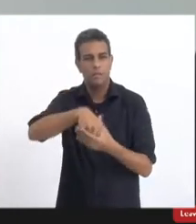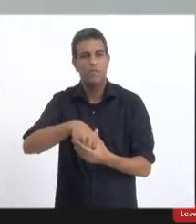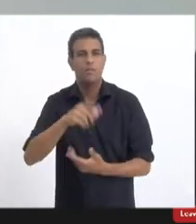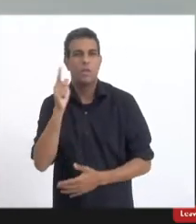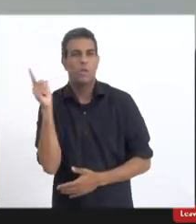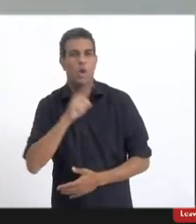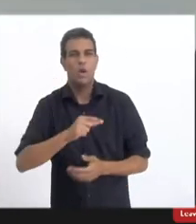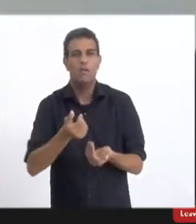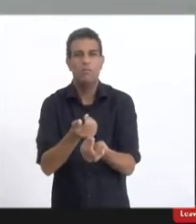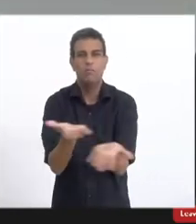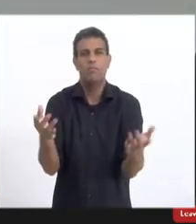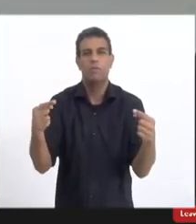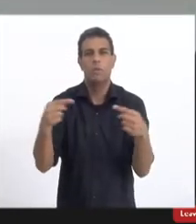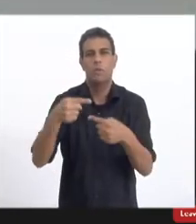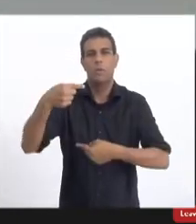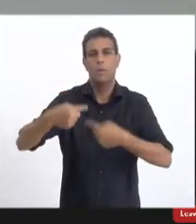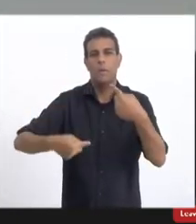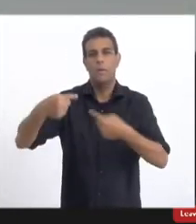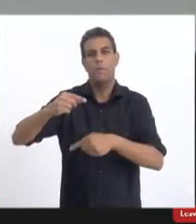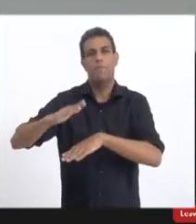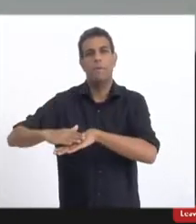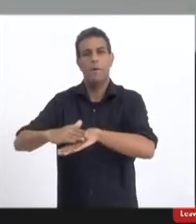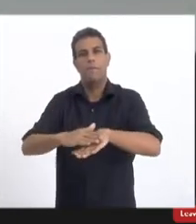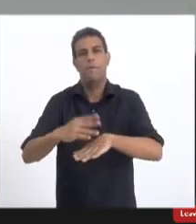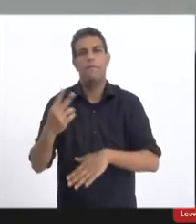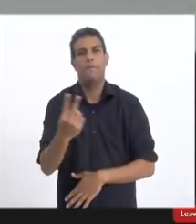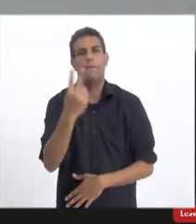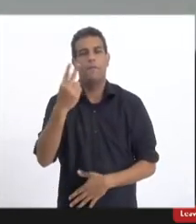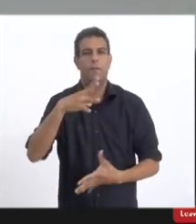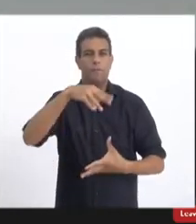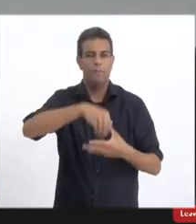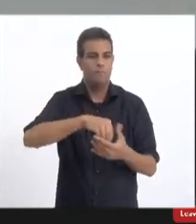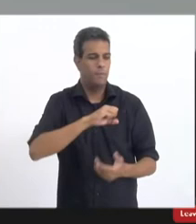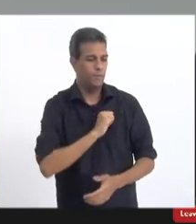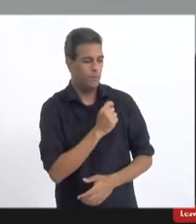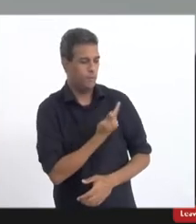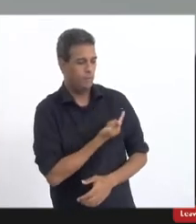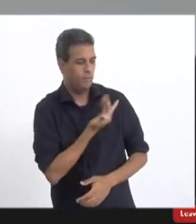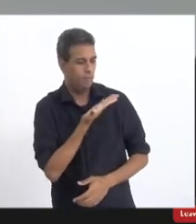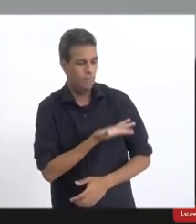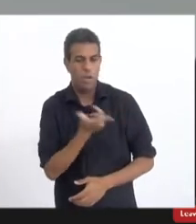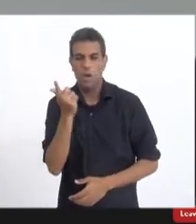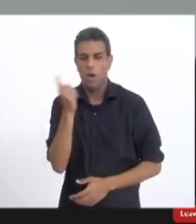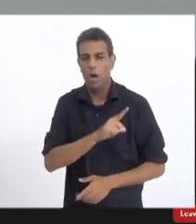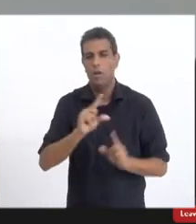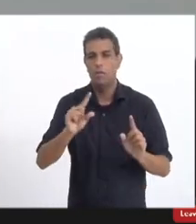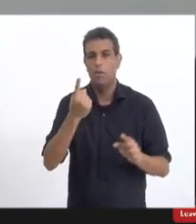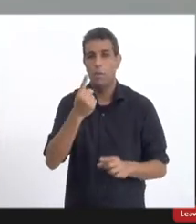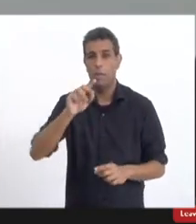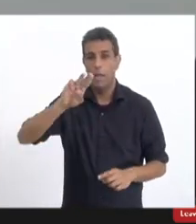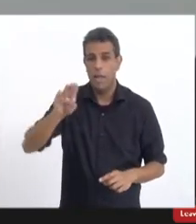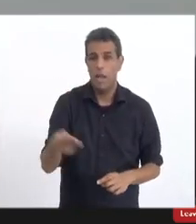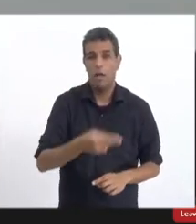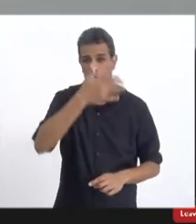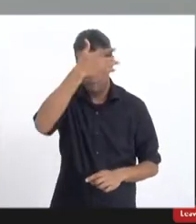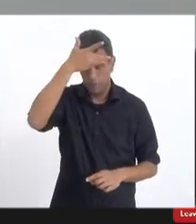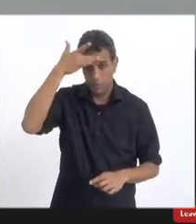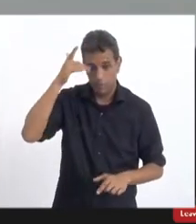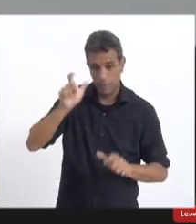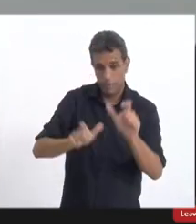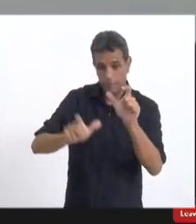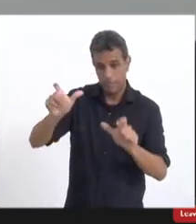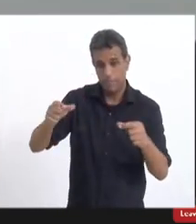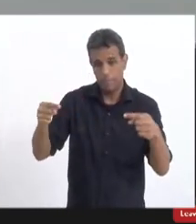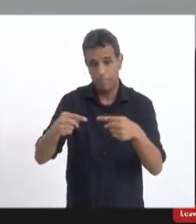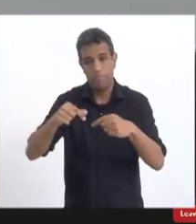possa dar atenção aqui à política sobre drogas do município de São Gonçalo, que é um município populoso, mais de 1 milhão de habitantes, né, o segundo